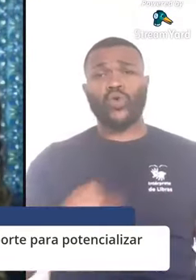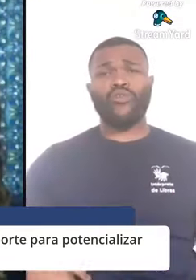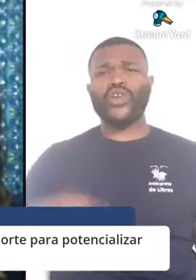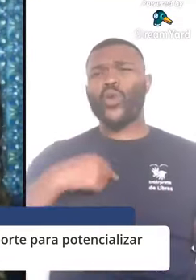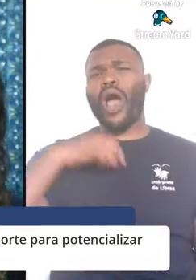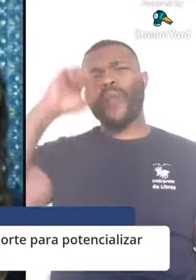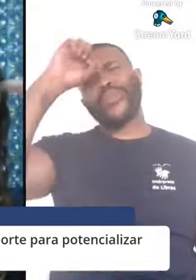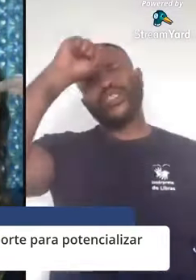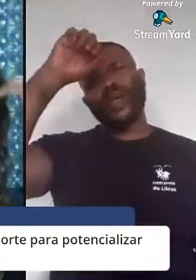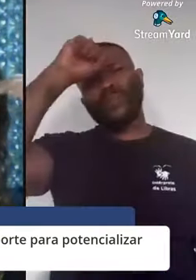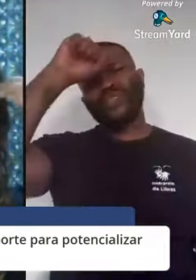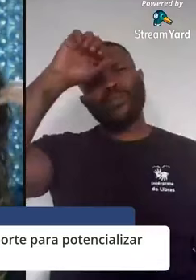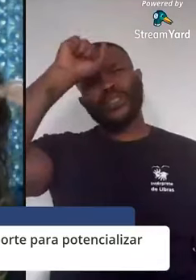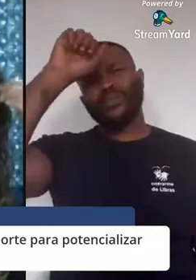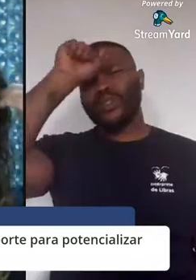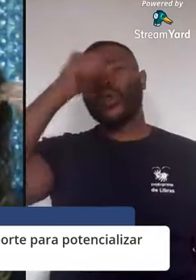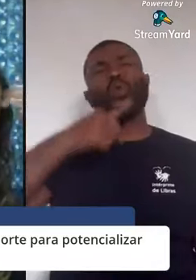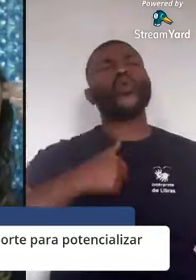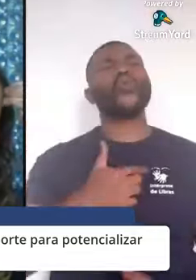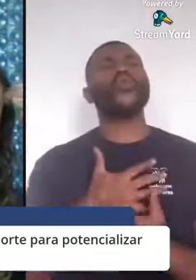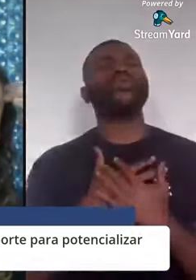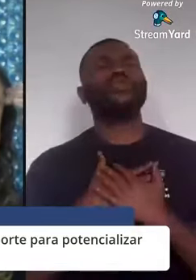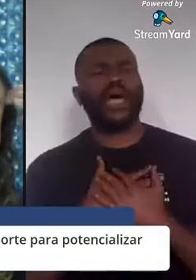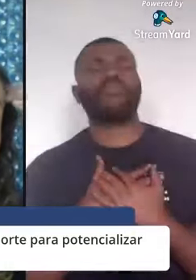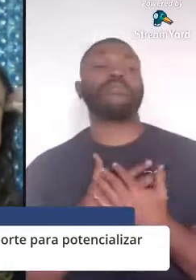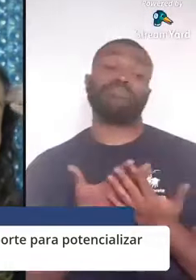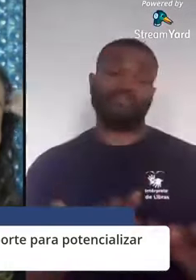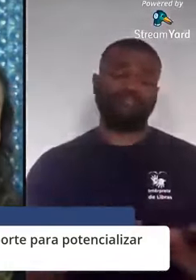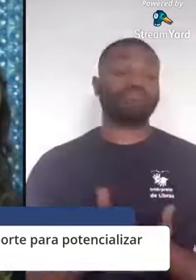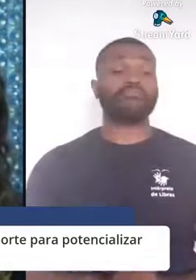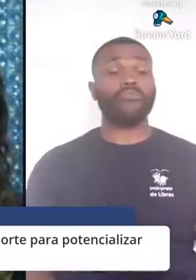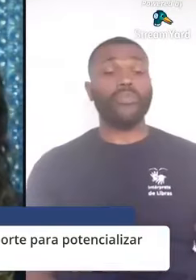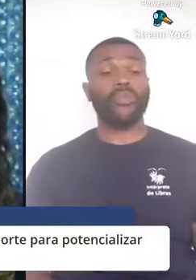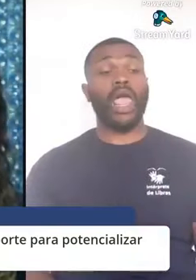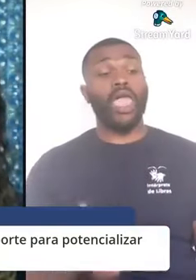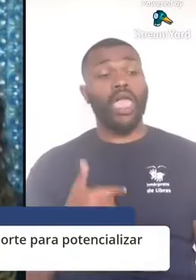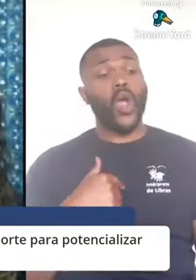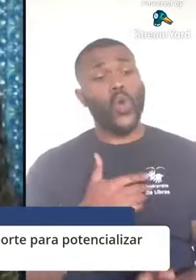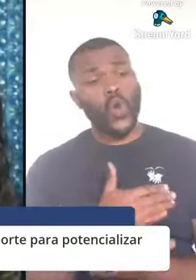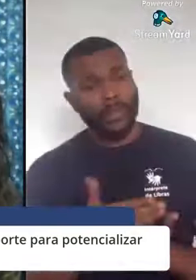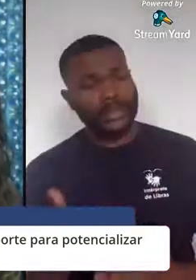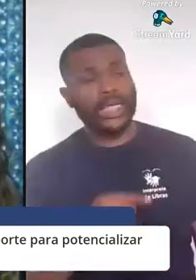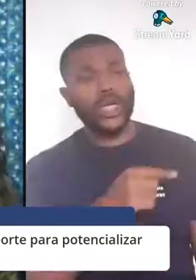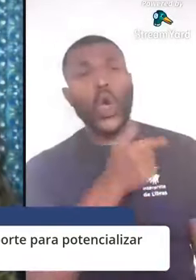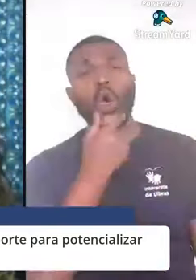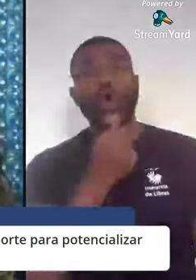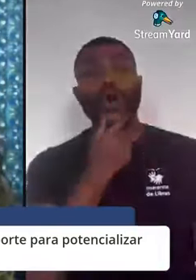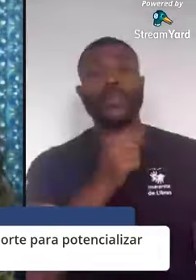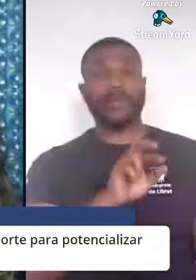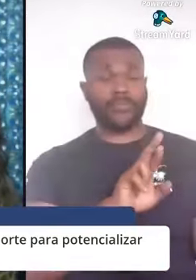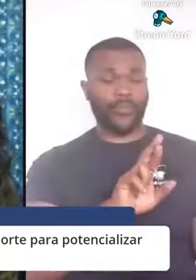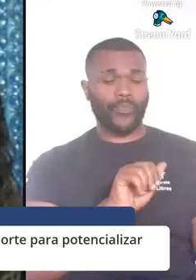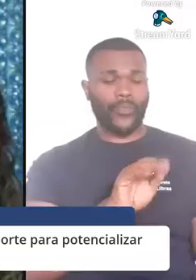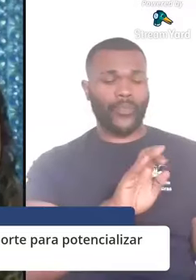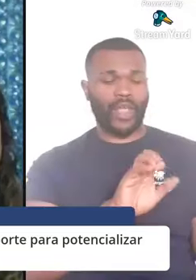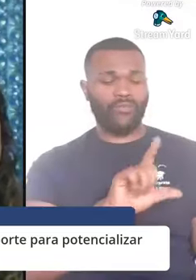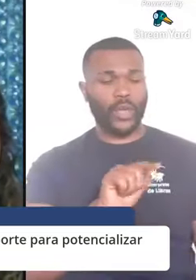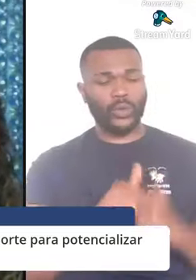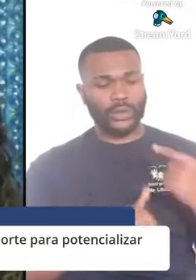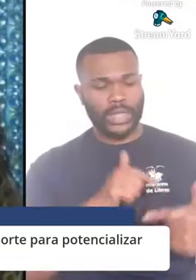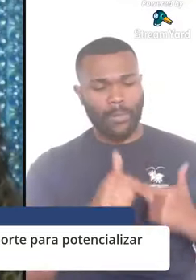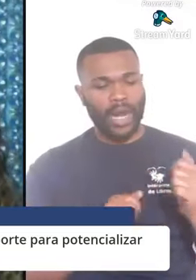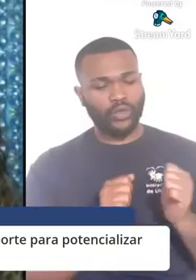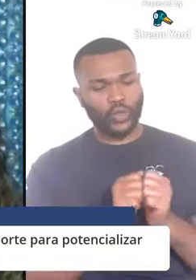de trabalhar. E aí eu comecei o Rafael na época trabalhava comigo também, né, na Câmara dos